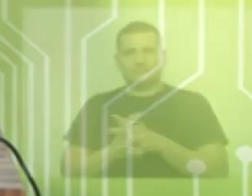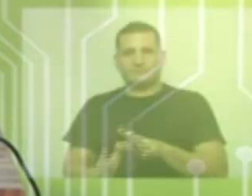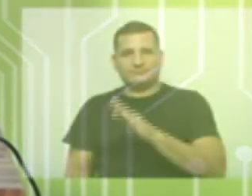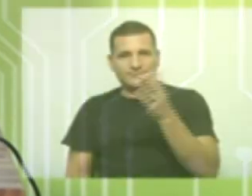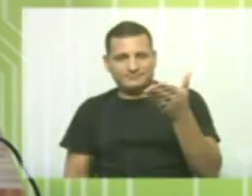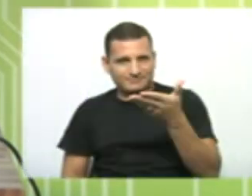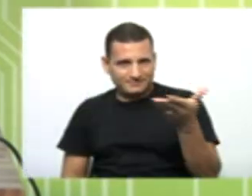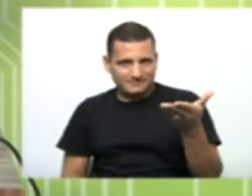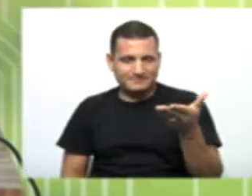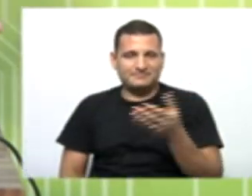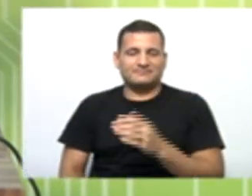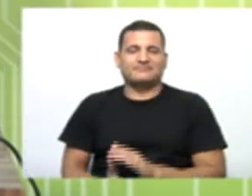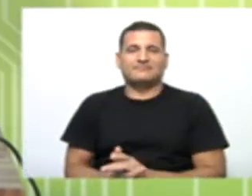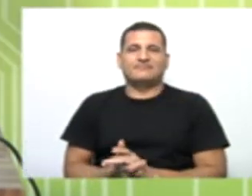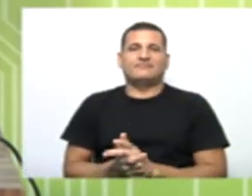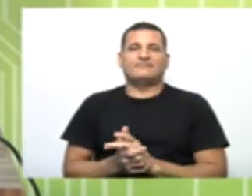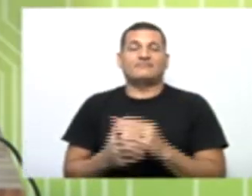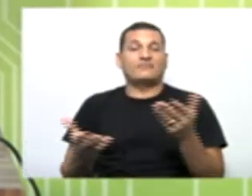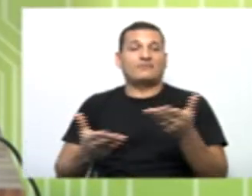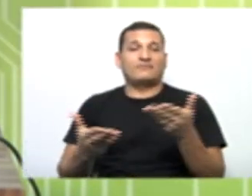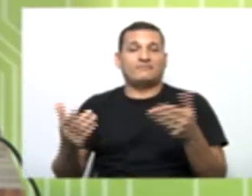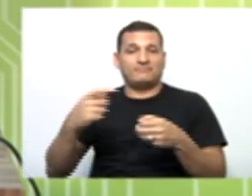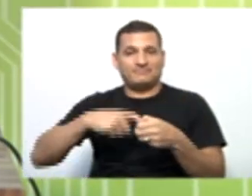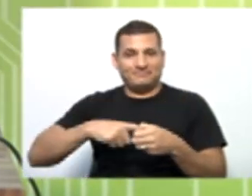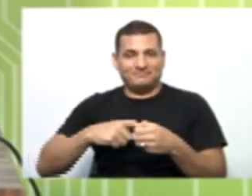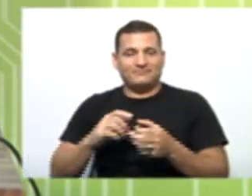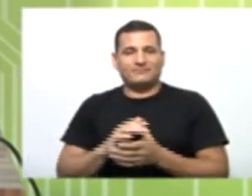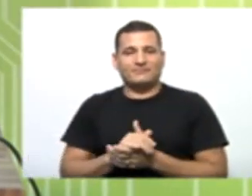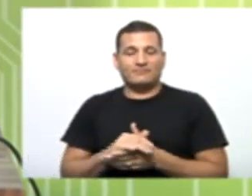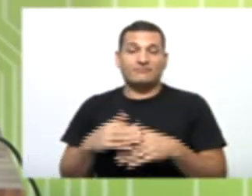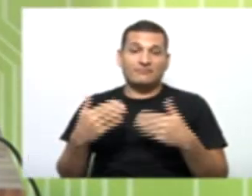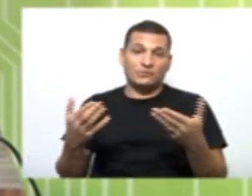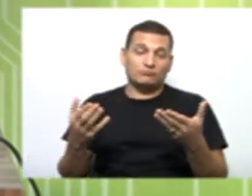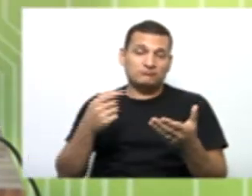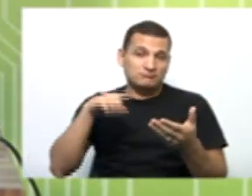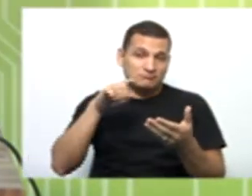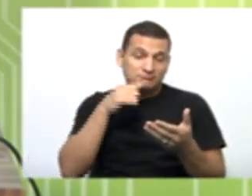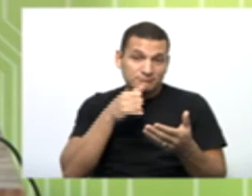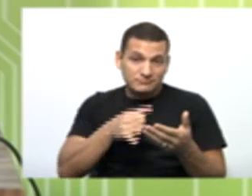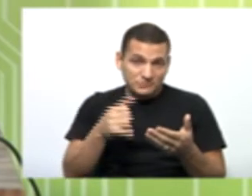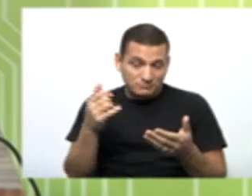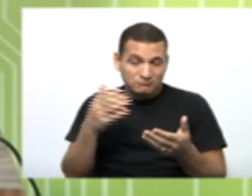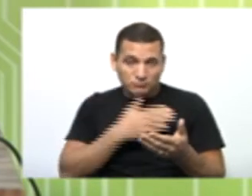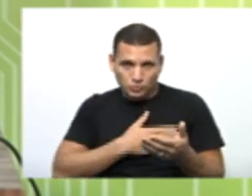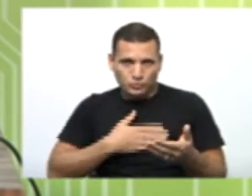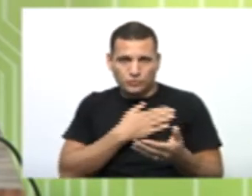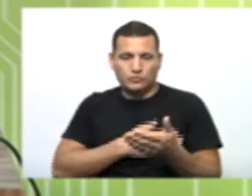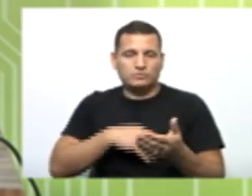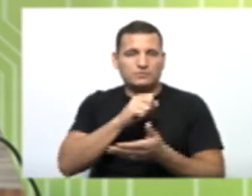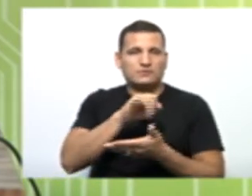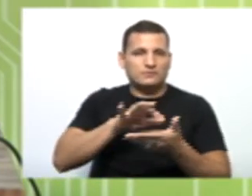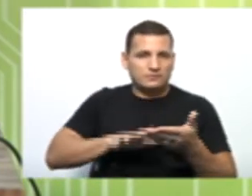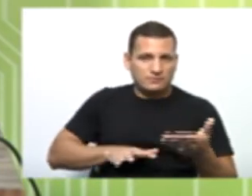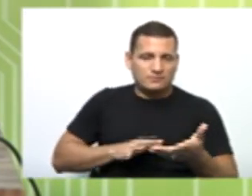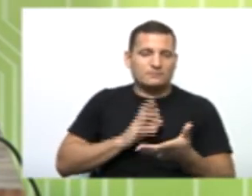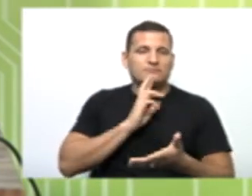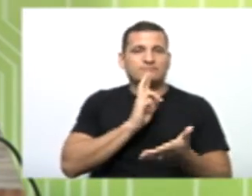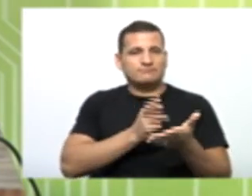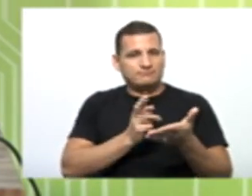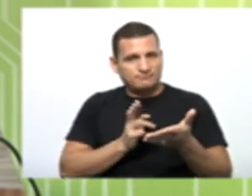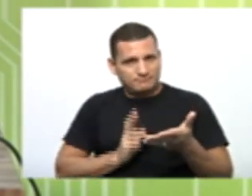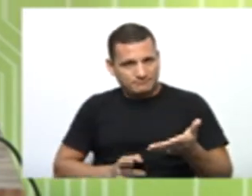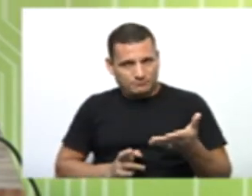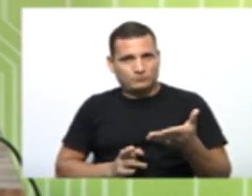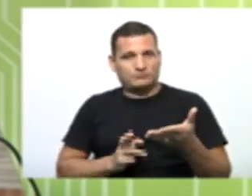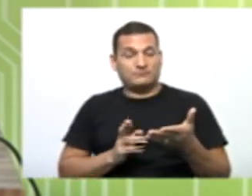Olá, alunos. Estamos de volta, né, e esperamos que vocês tenham gostado da atividade, tenham respondido, que ela